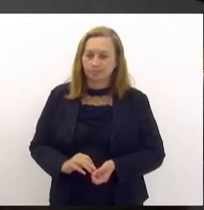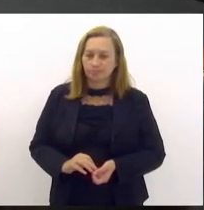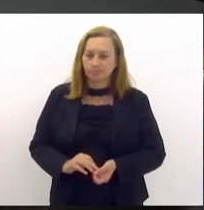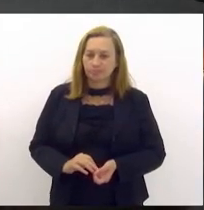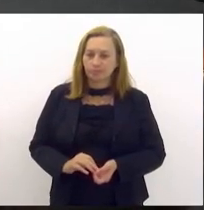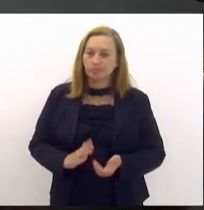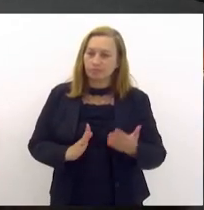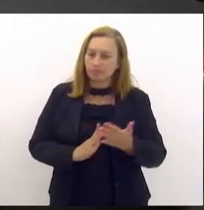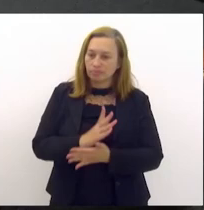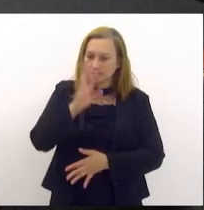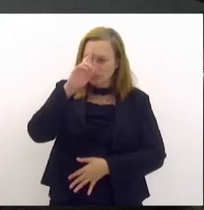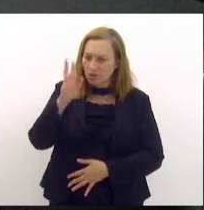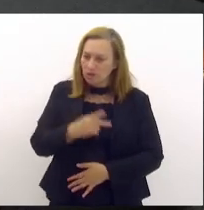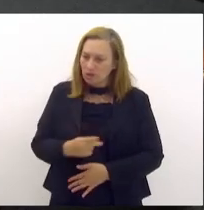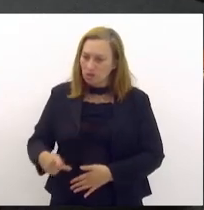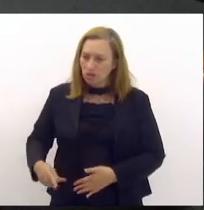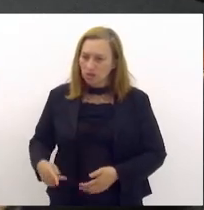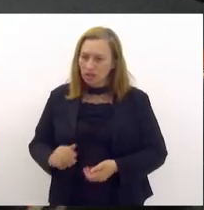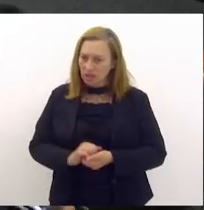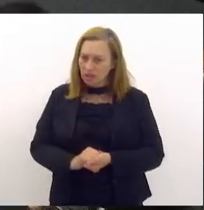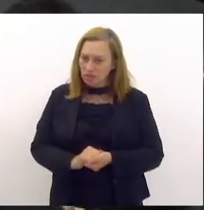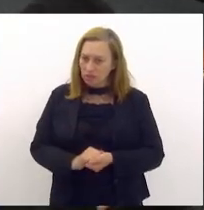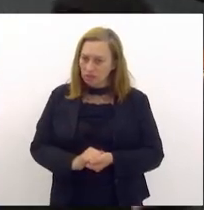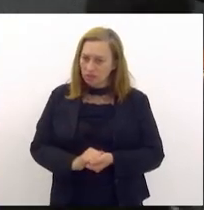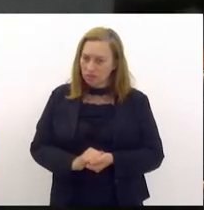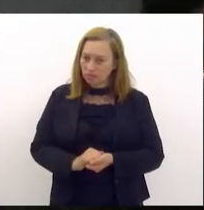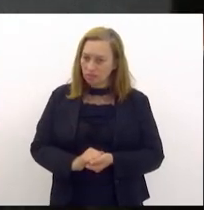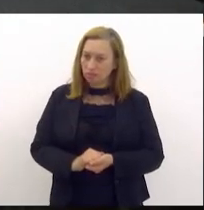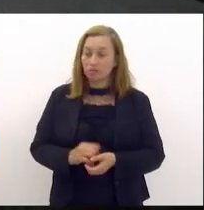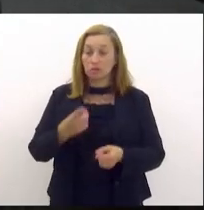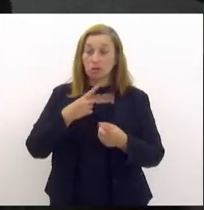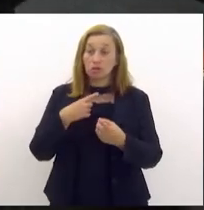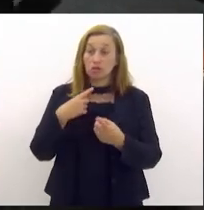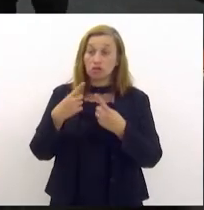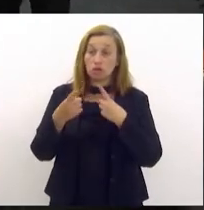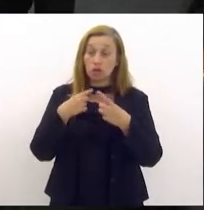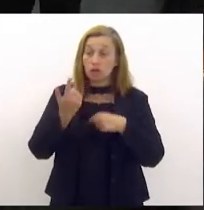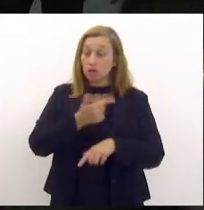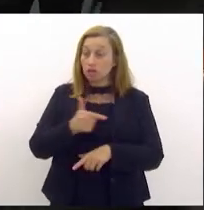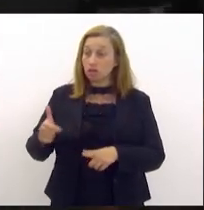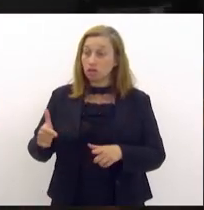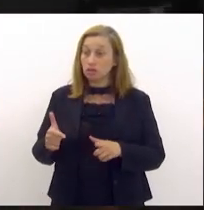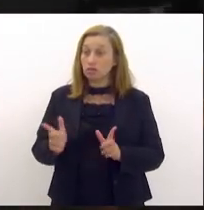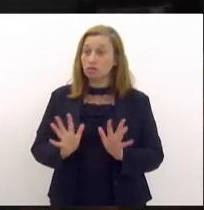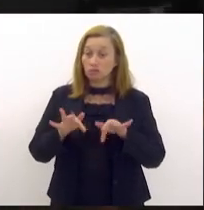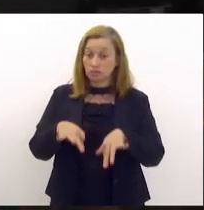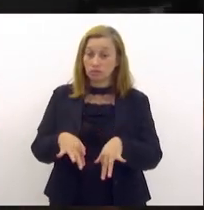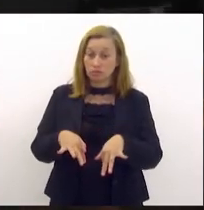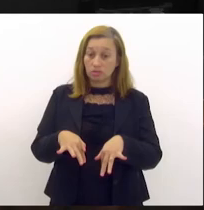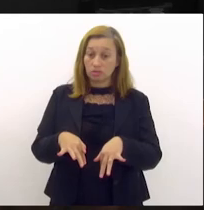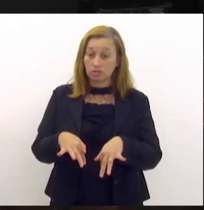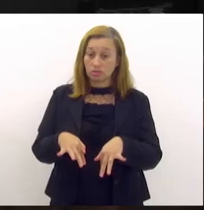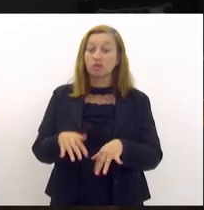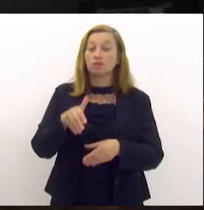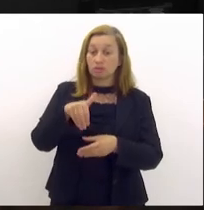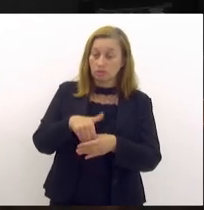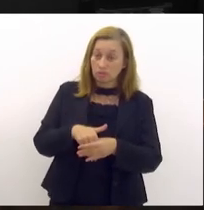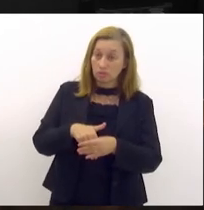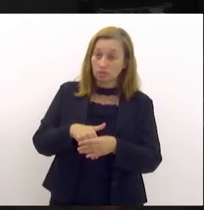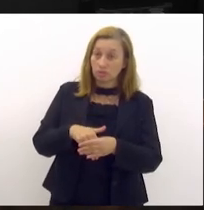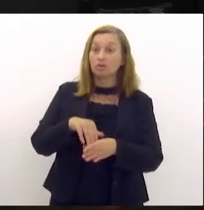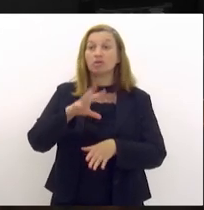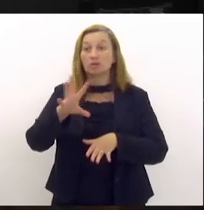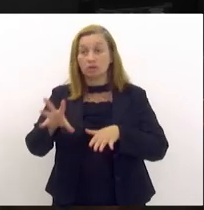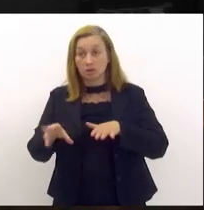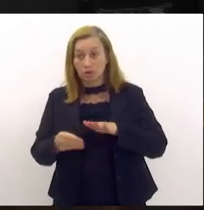Parecer favorável, presidente. Com o parecer emitido em discussão. Não havendo quem queira discutir, encerrada a discussão. Em votação, a emenda